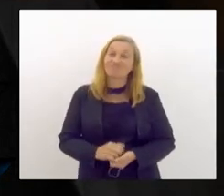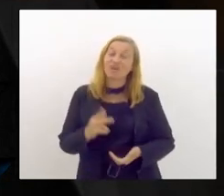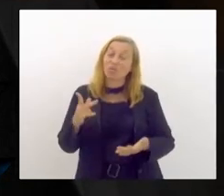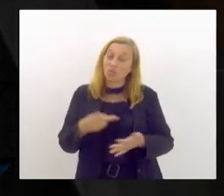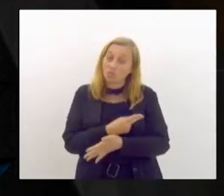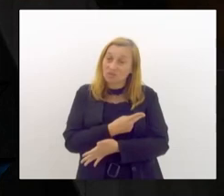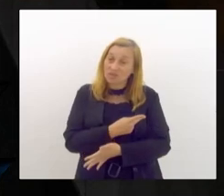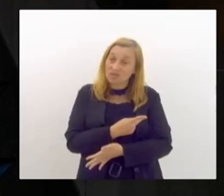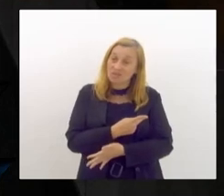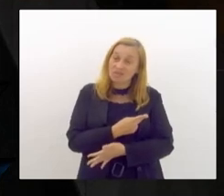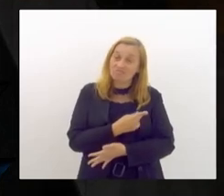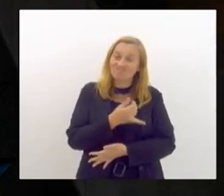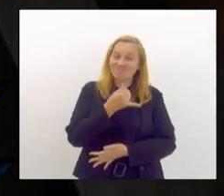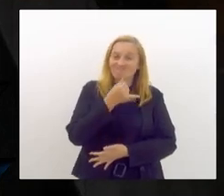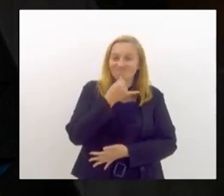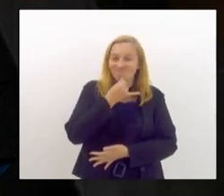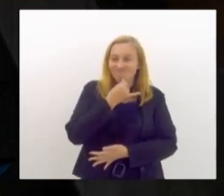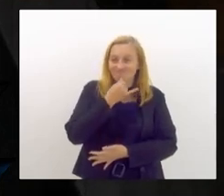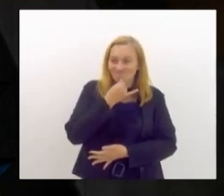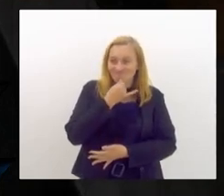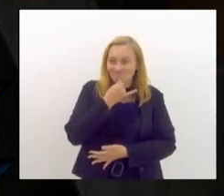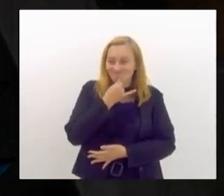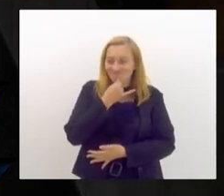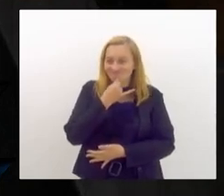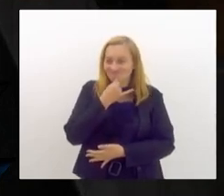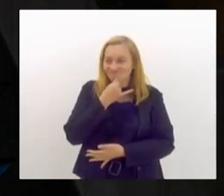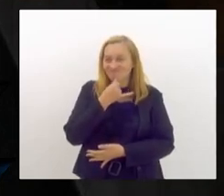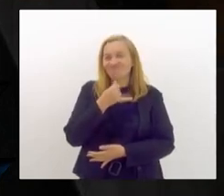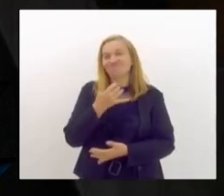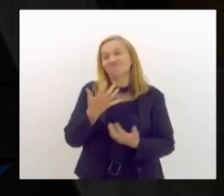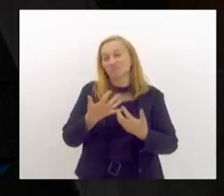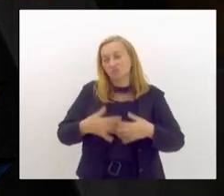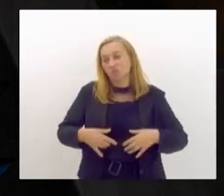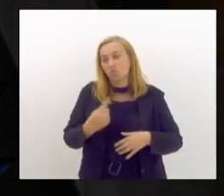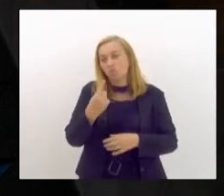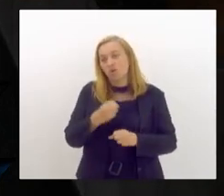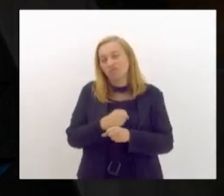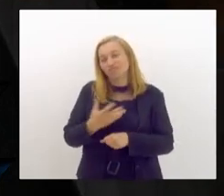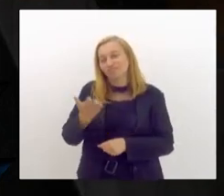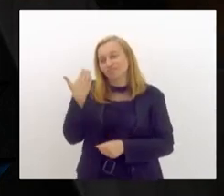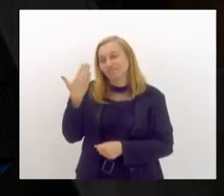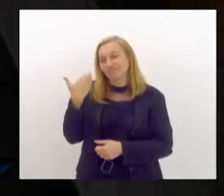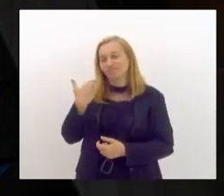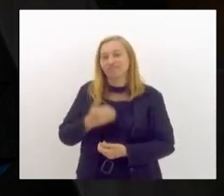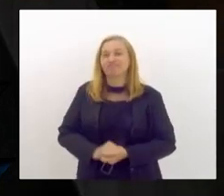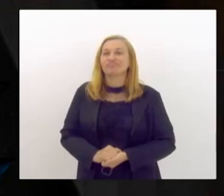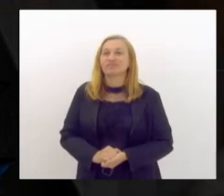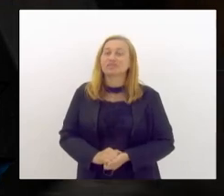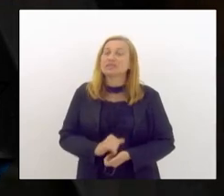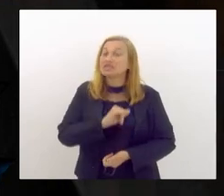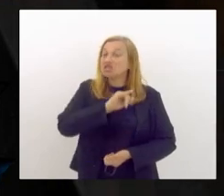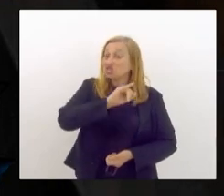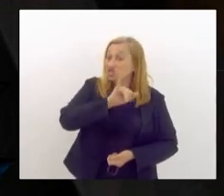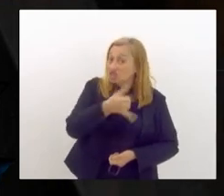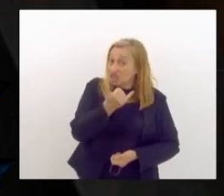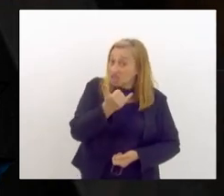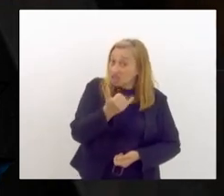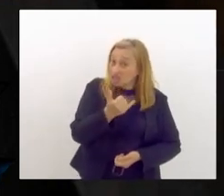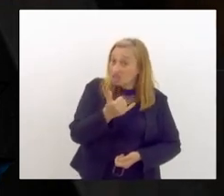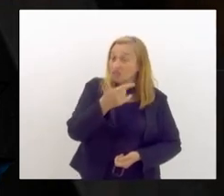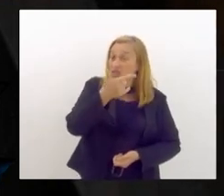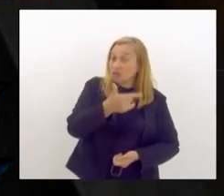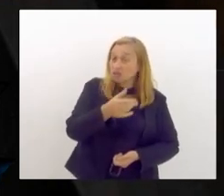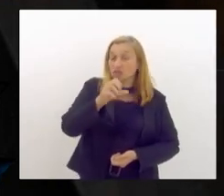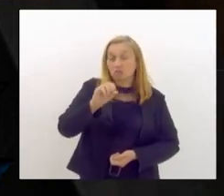aconteceu a tragédia de Petrópolis. Um ano atrás. E em janeiro de